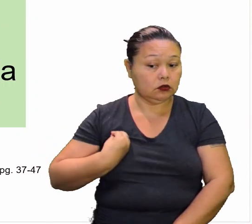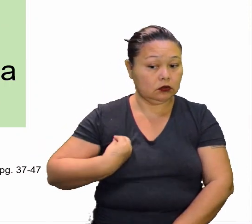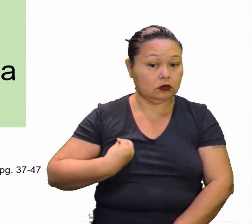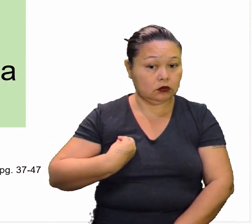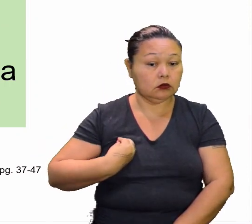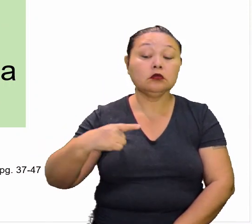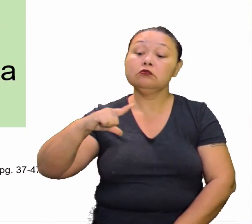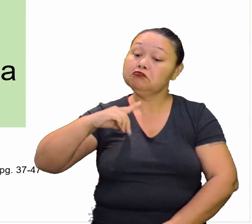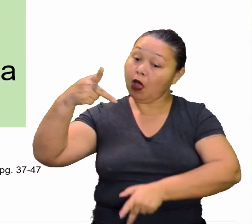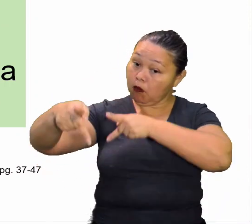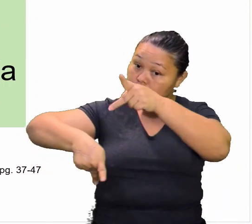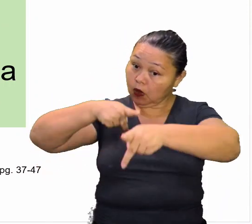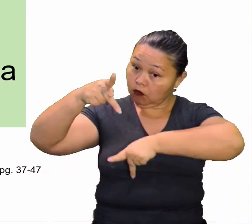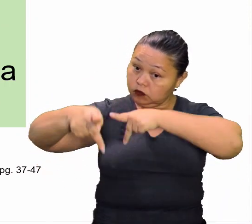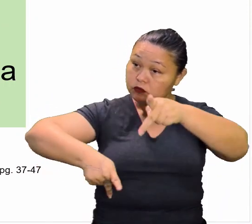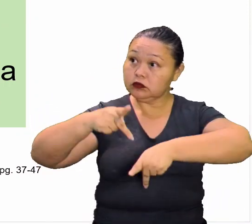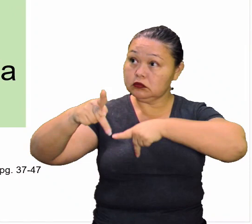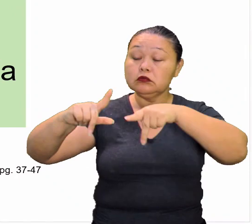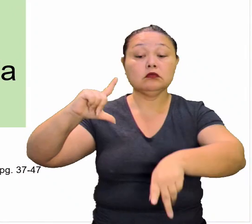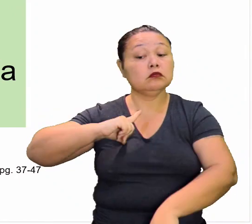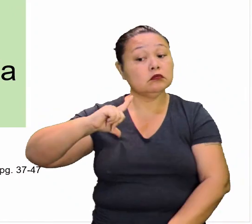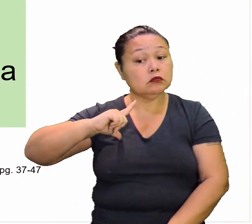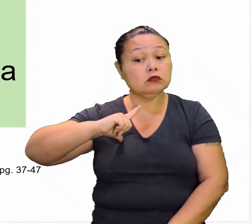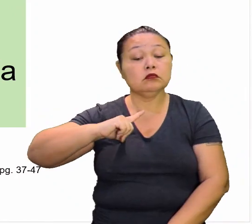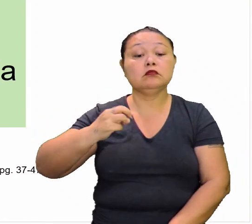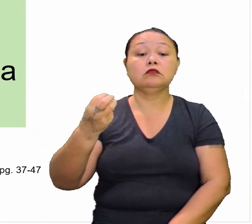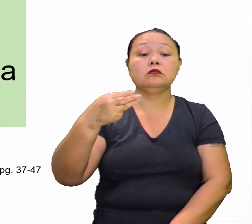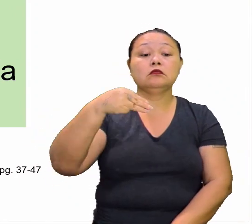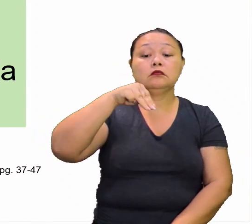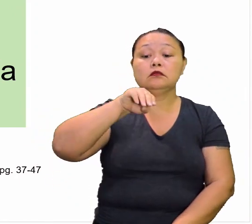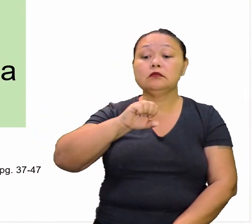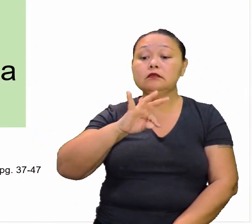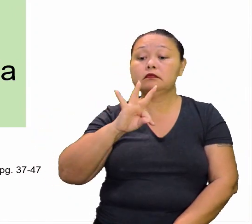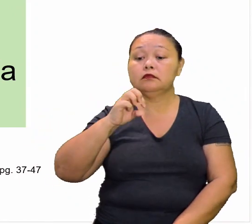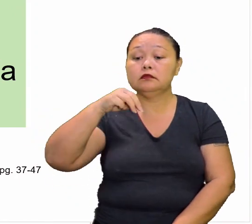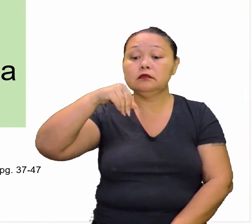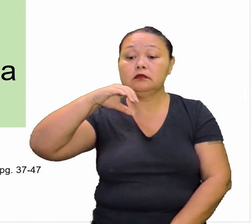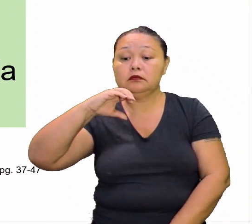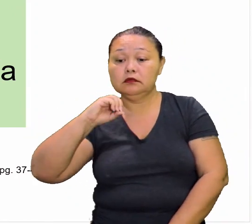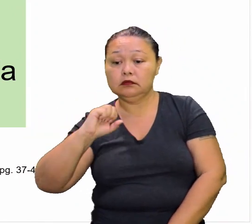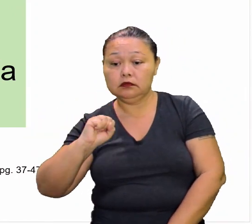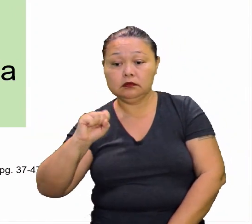Inclusive povos. Os mesopotâmicos. Está aí.